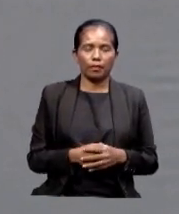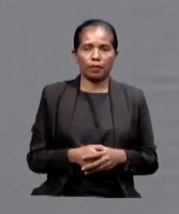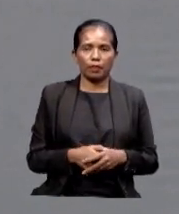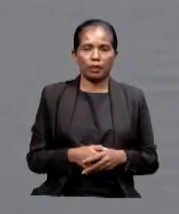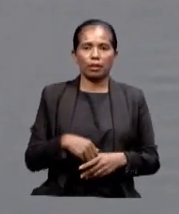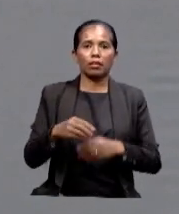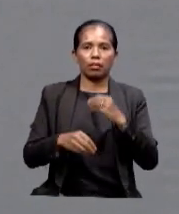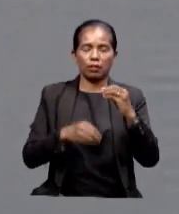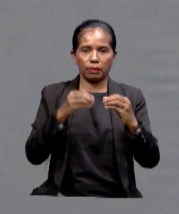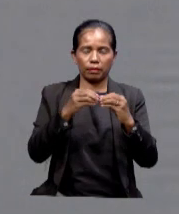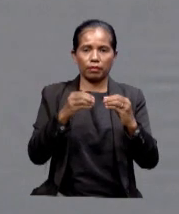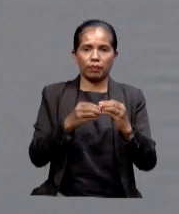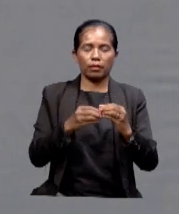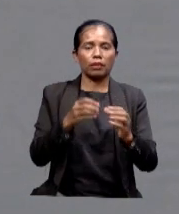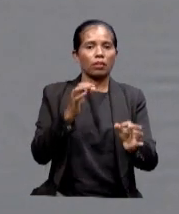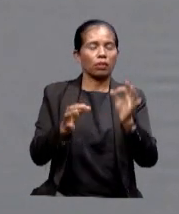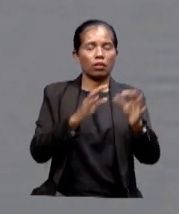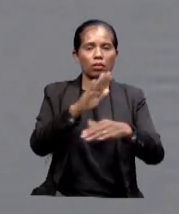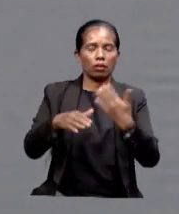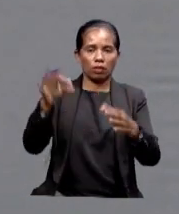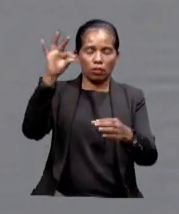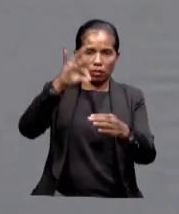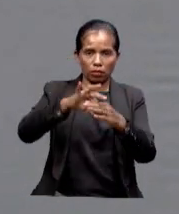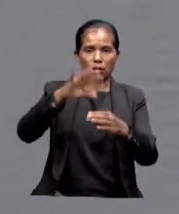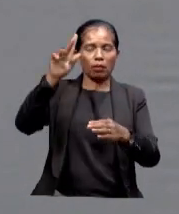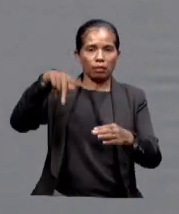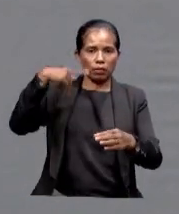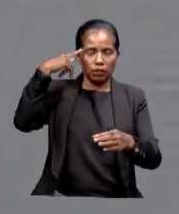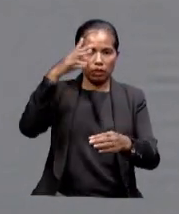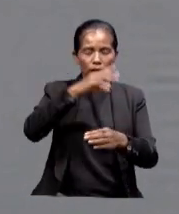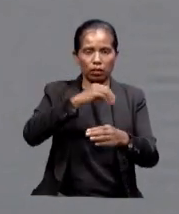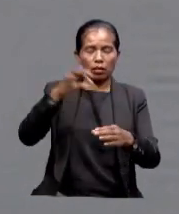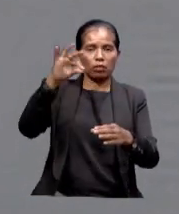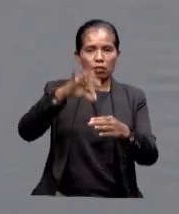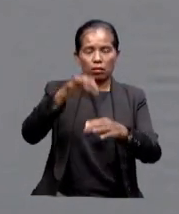Cata, qualquer voto político em si é um voto de confiança,